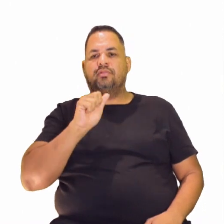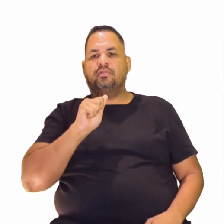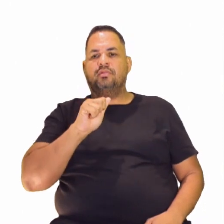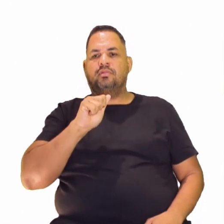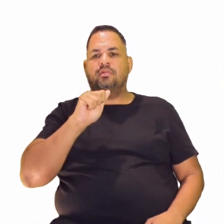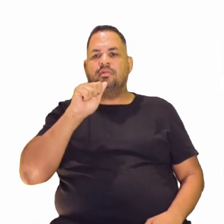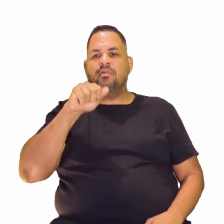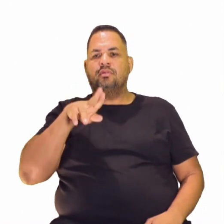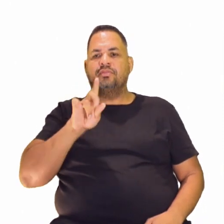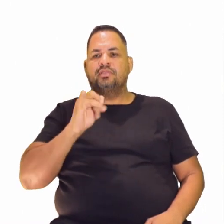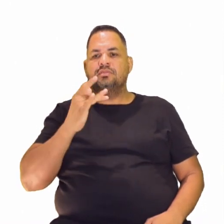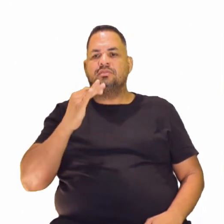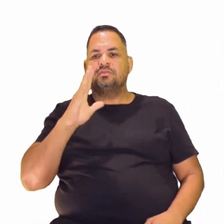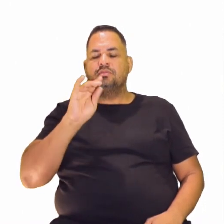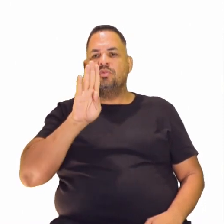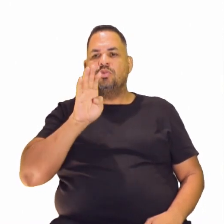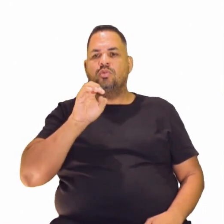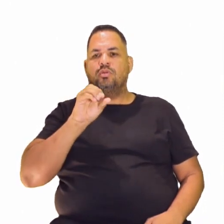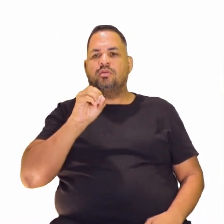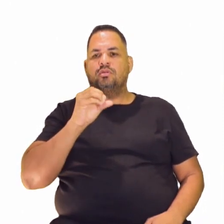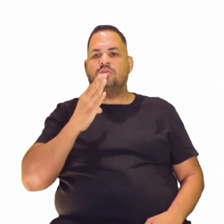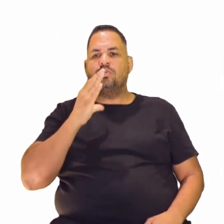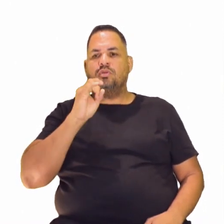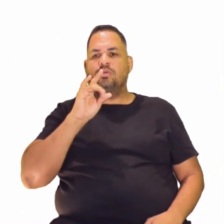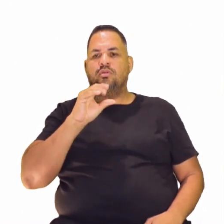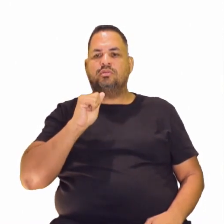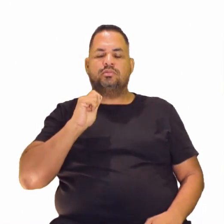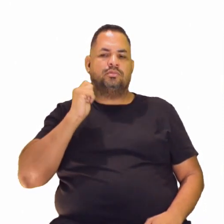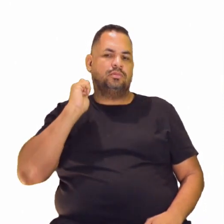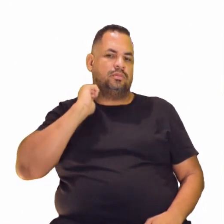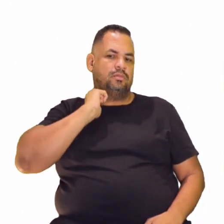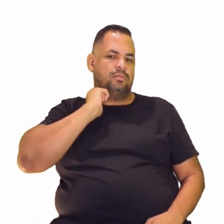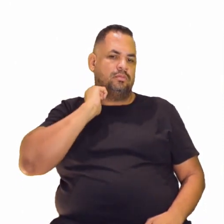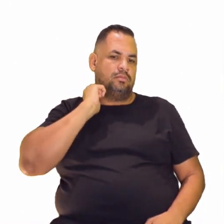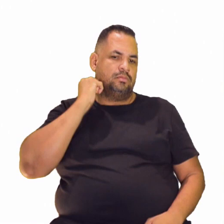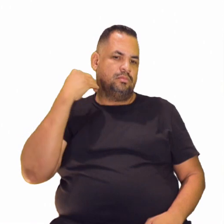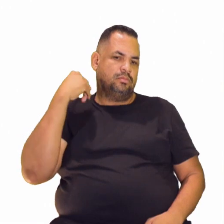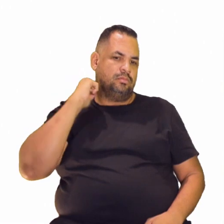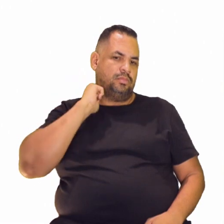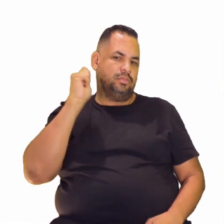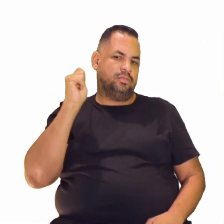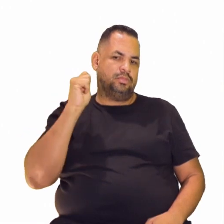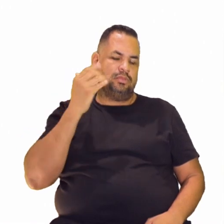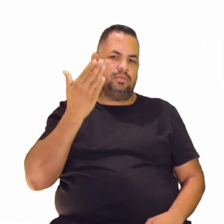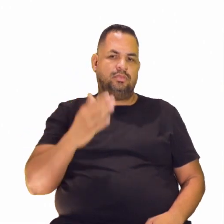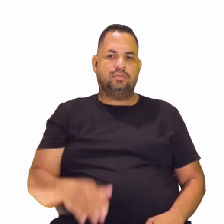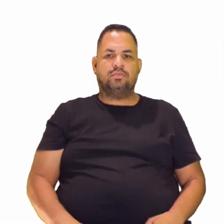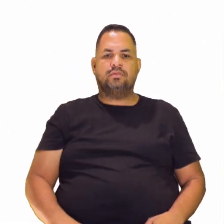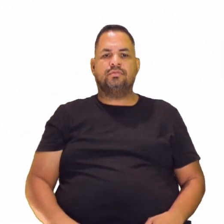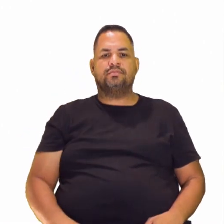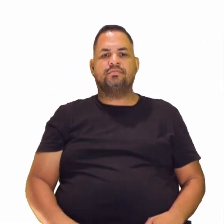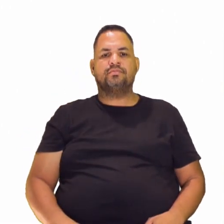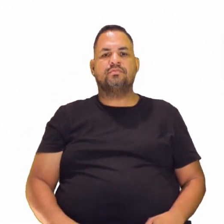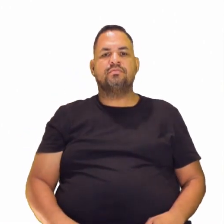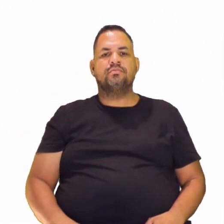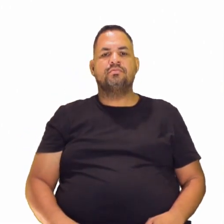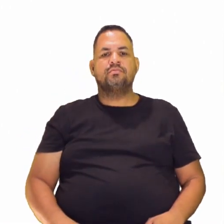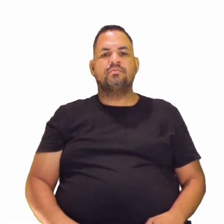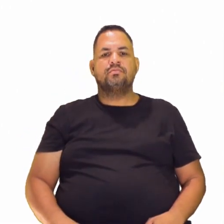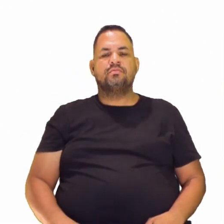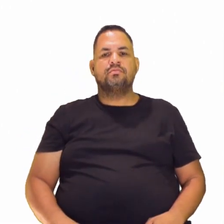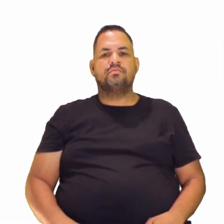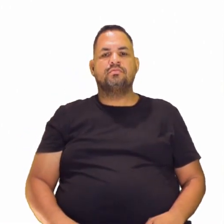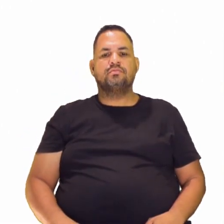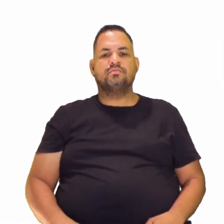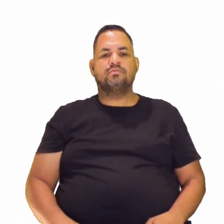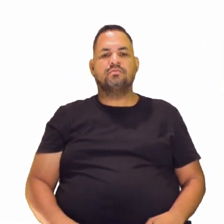de Antônio Francisco Lisboa e Congonhas do Campo, Minas Gerais, o nosso Aleijadinho, o nosso maior